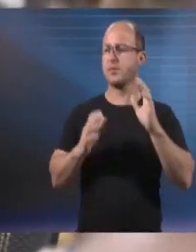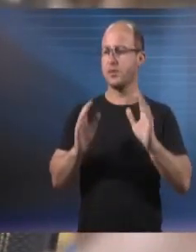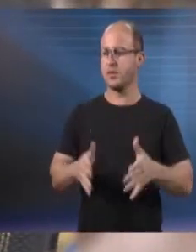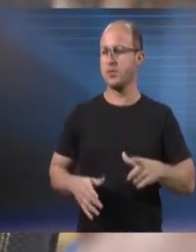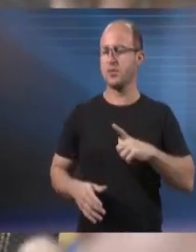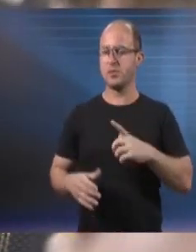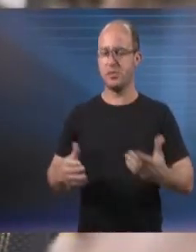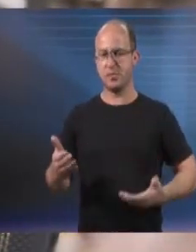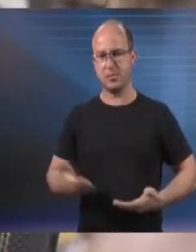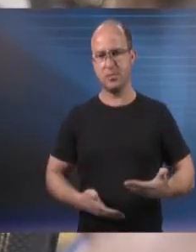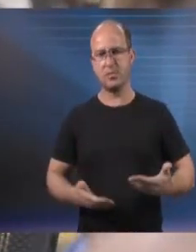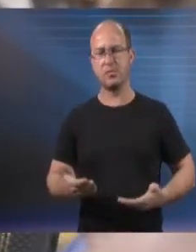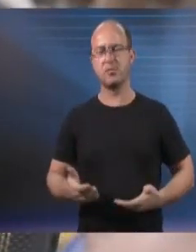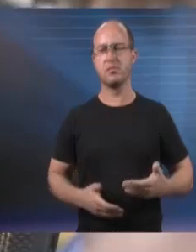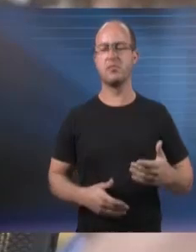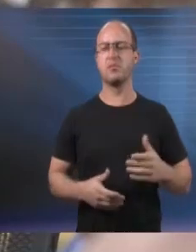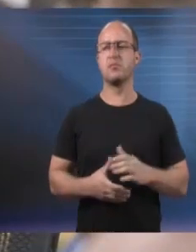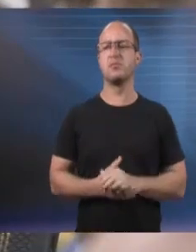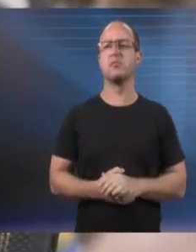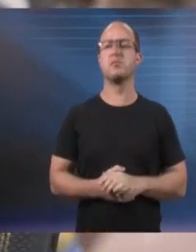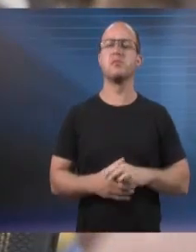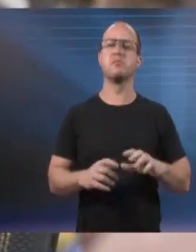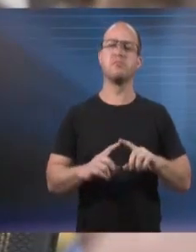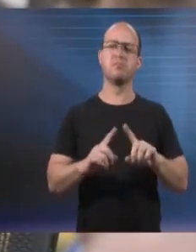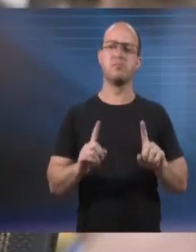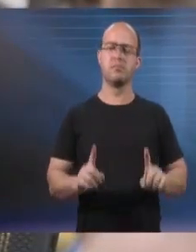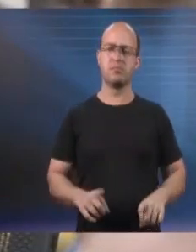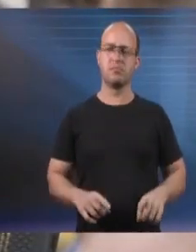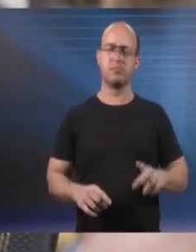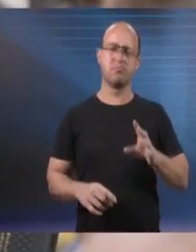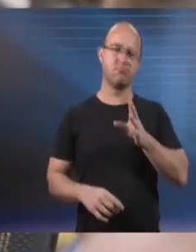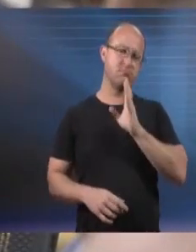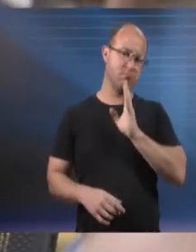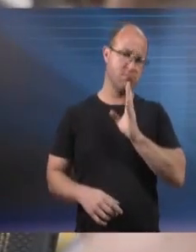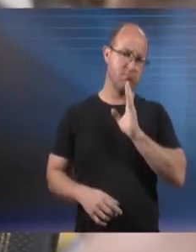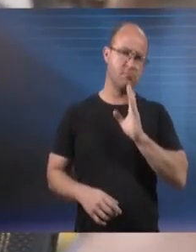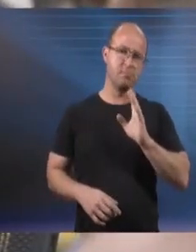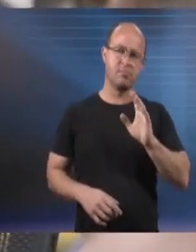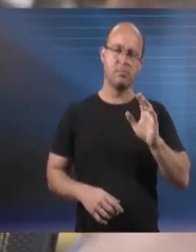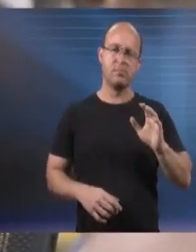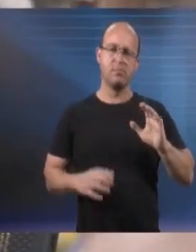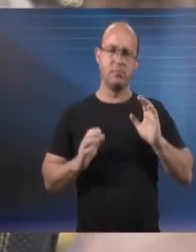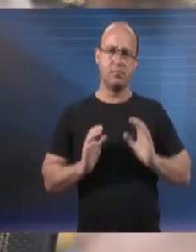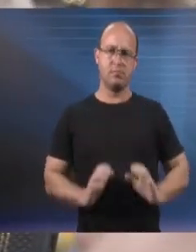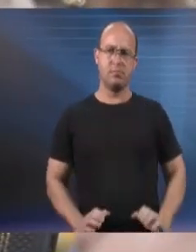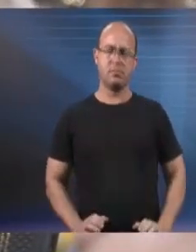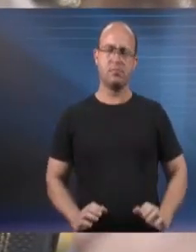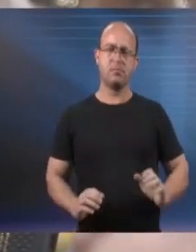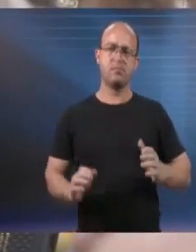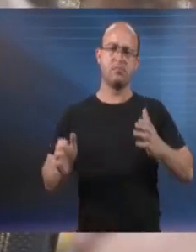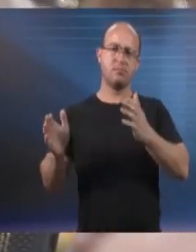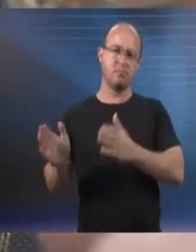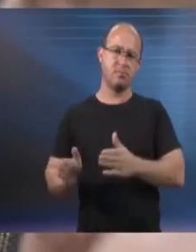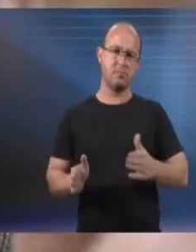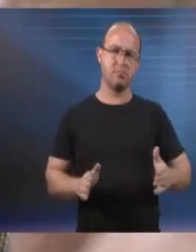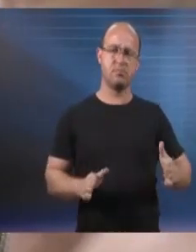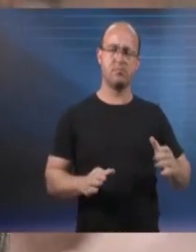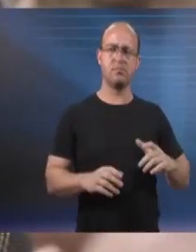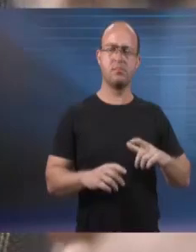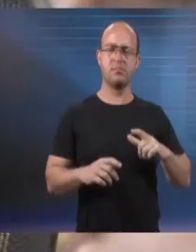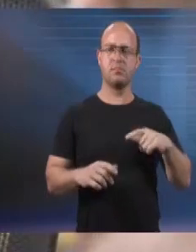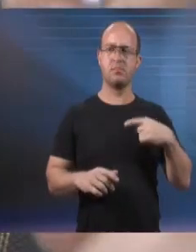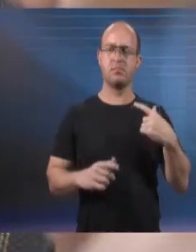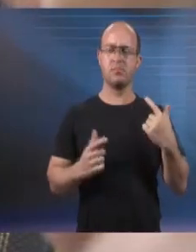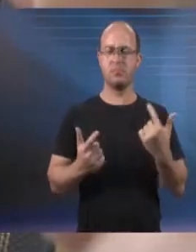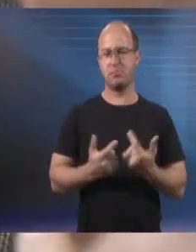serviço prestado ao Rio Grande do Norte, o seu projeto, né, que reconhece a sua cidadania, vai tramitar na nossa casa, mas